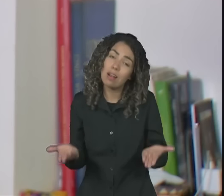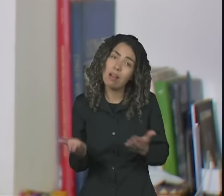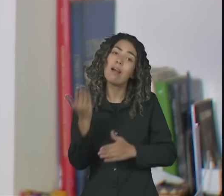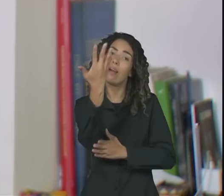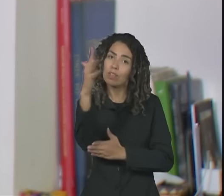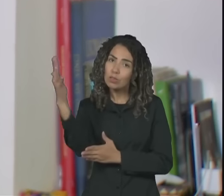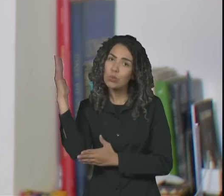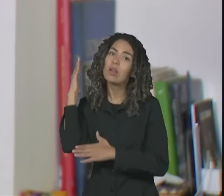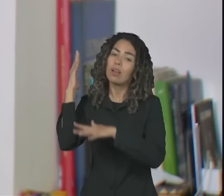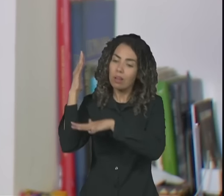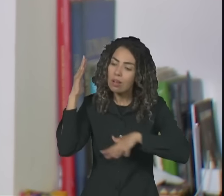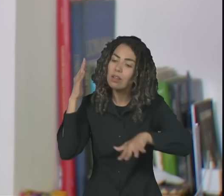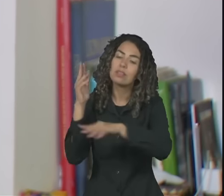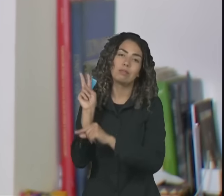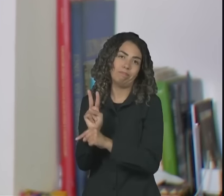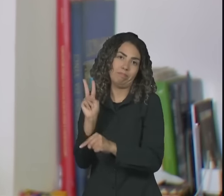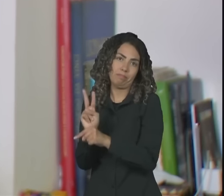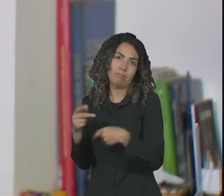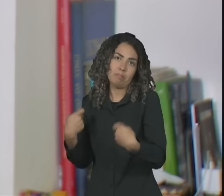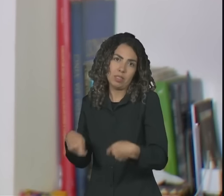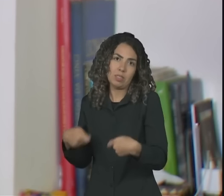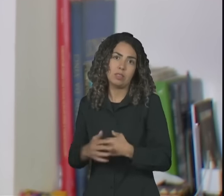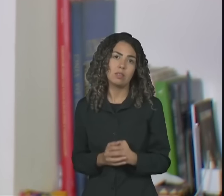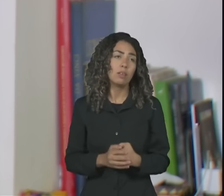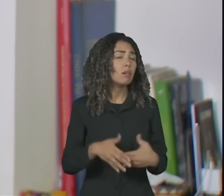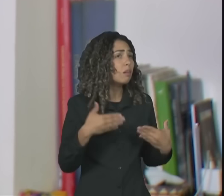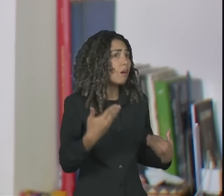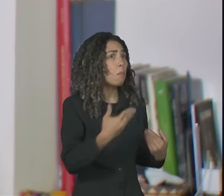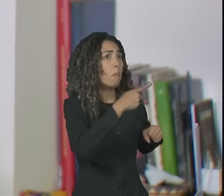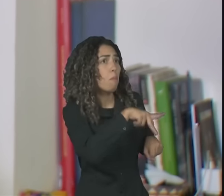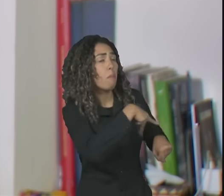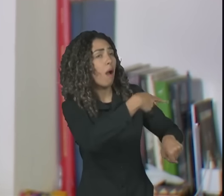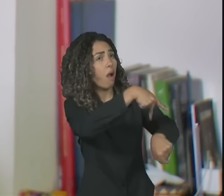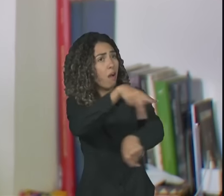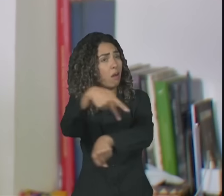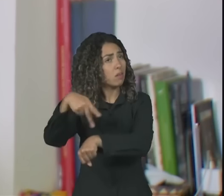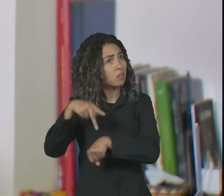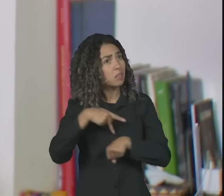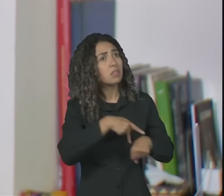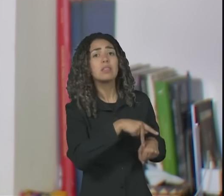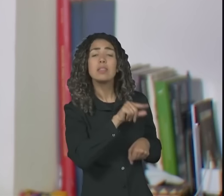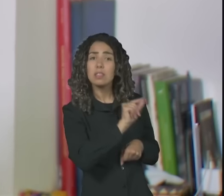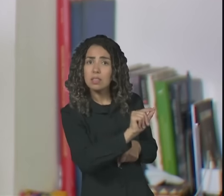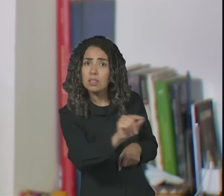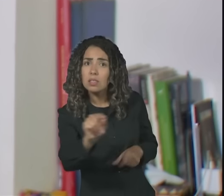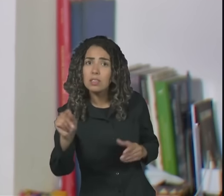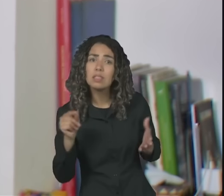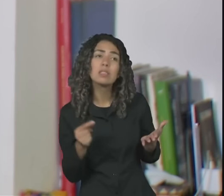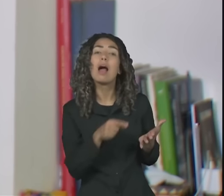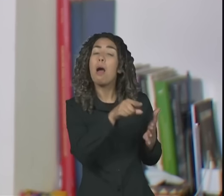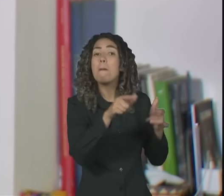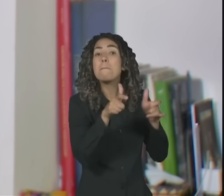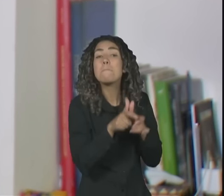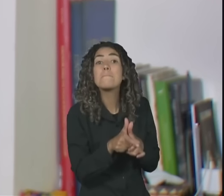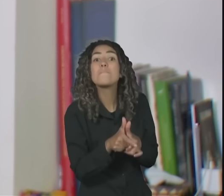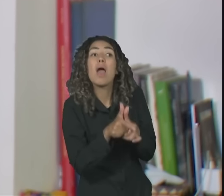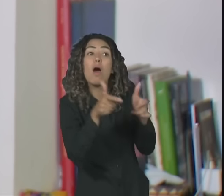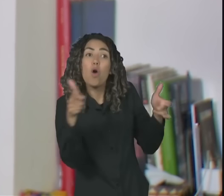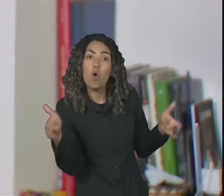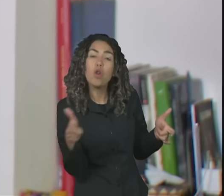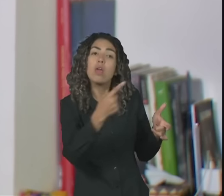os mercados globais são cada vez mais propensos a vincular a aceitação